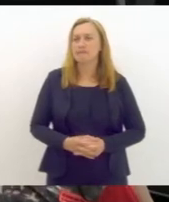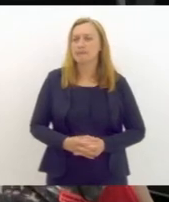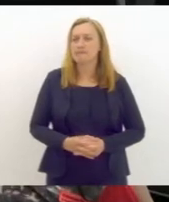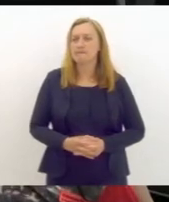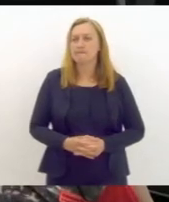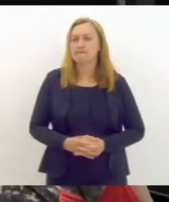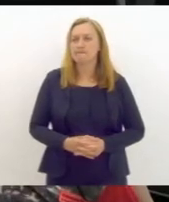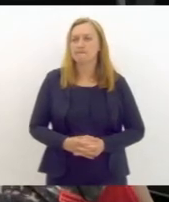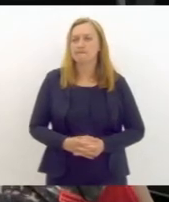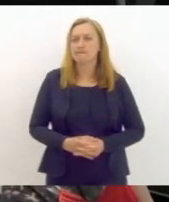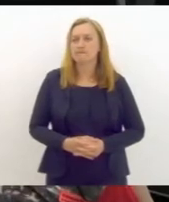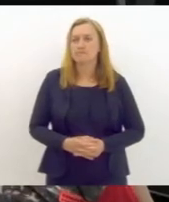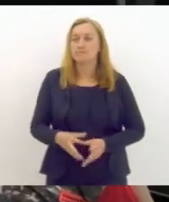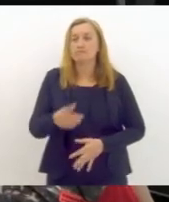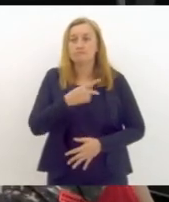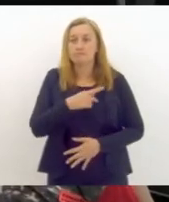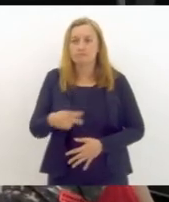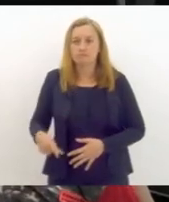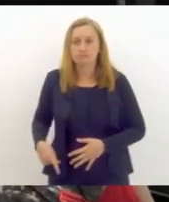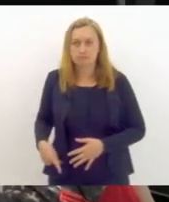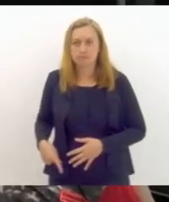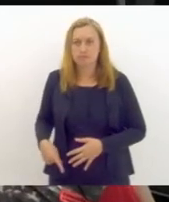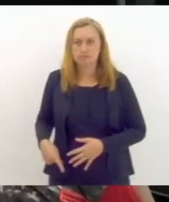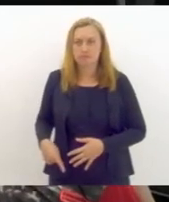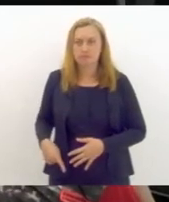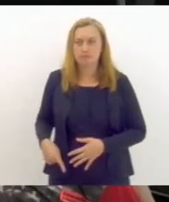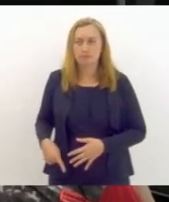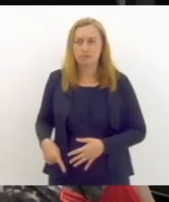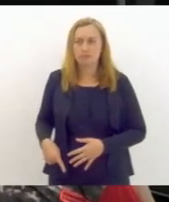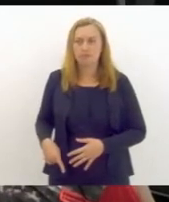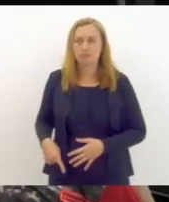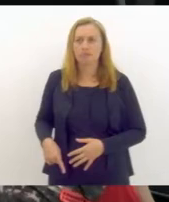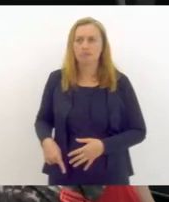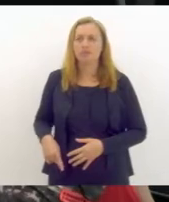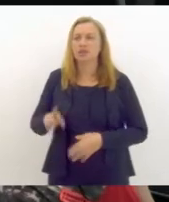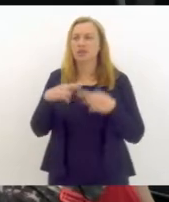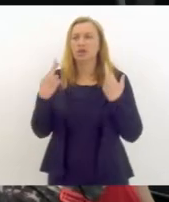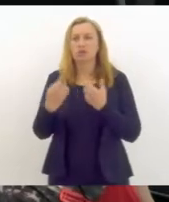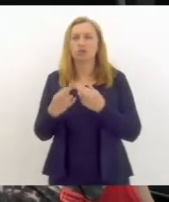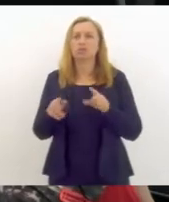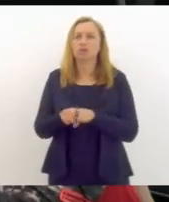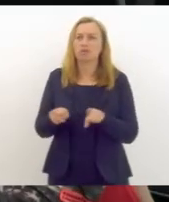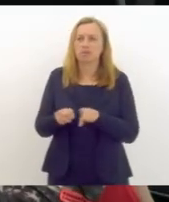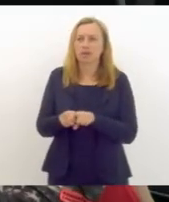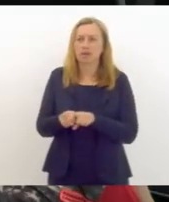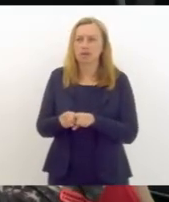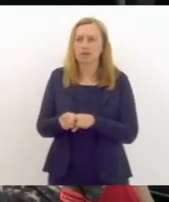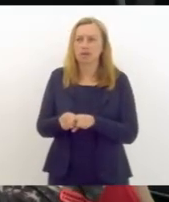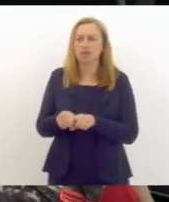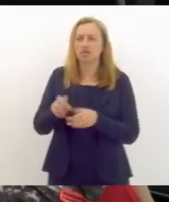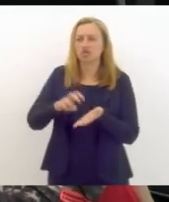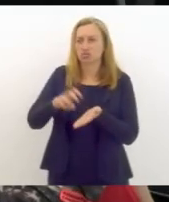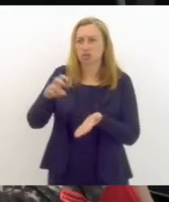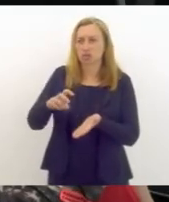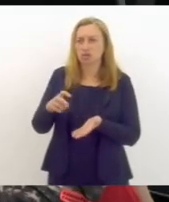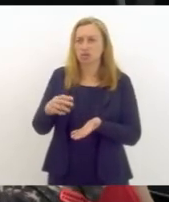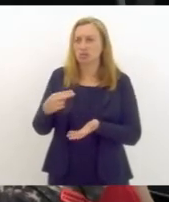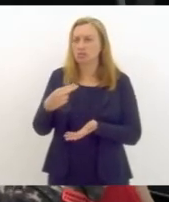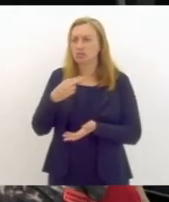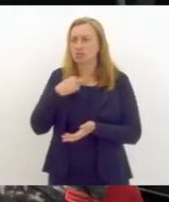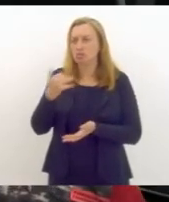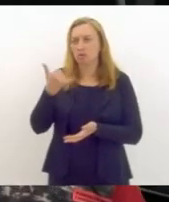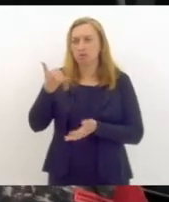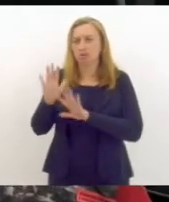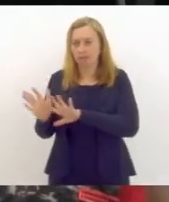o presidente não o presidente não atendeu se eu não me engano ele tava ele tava numa reunião também hoje agora pela manhã mas